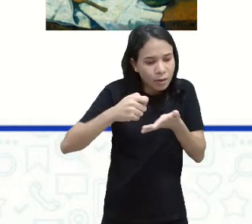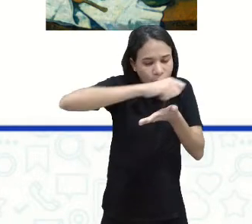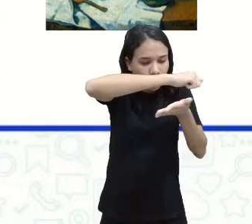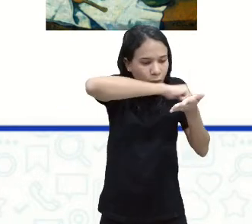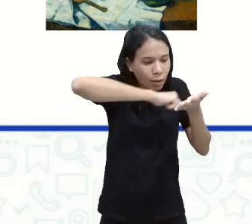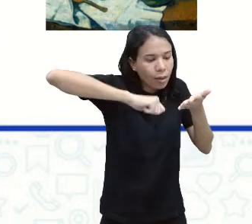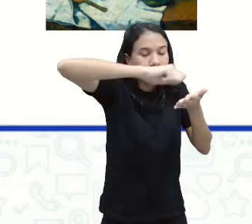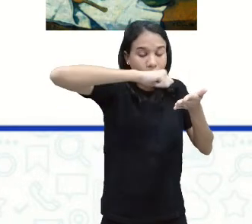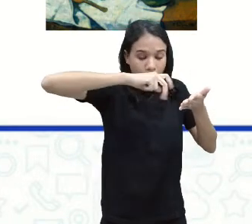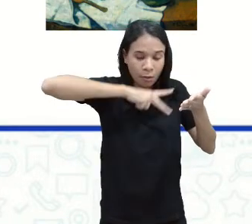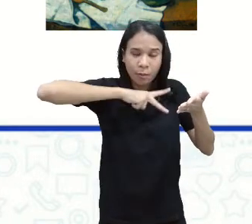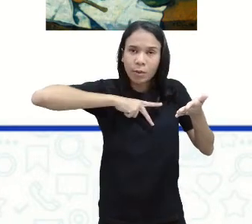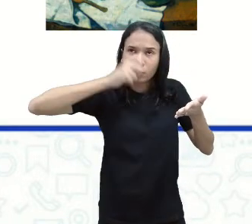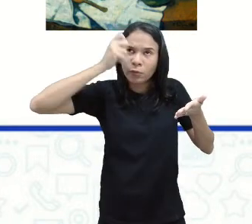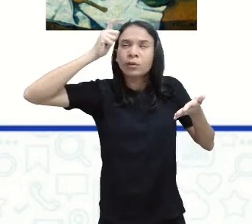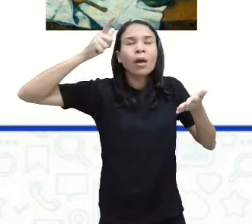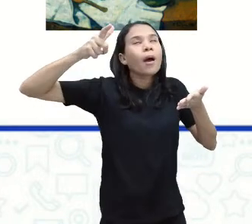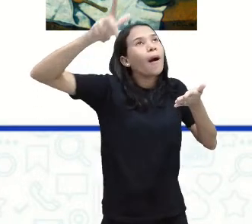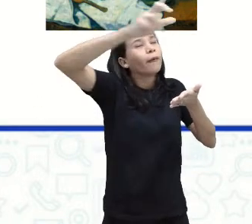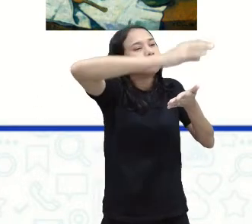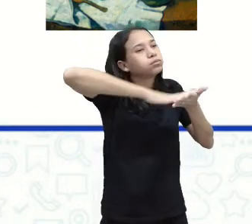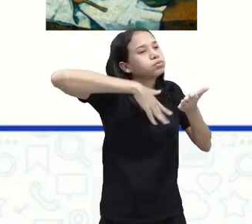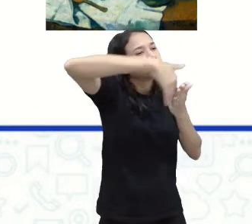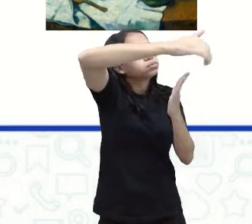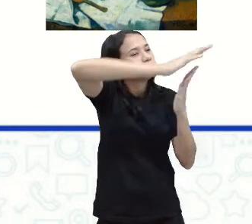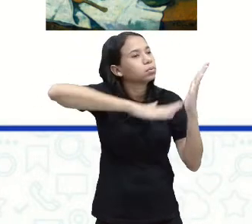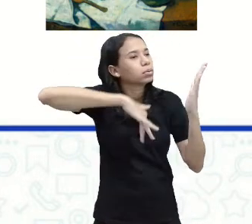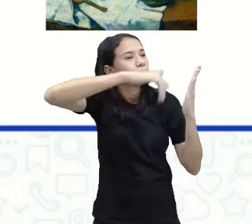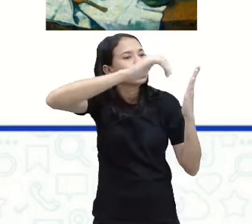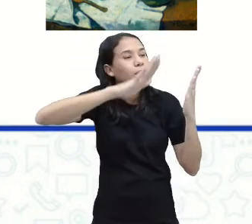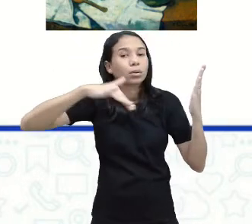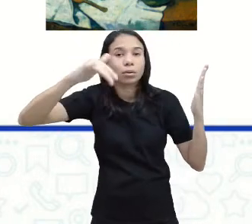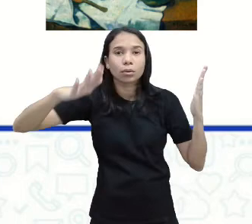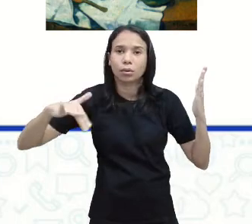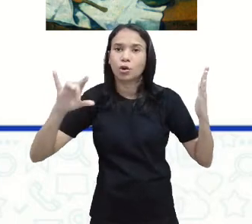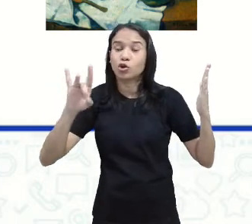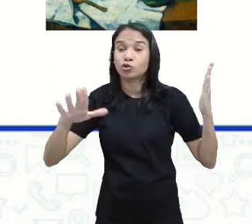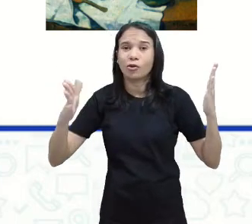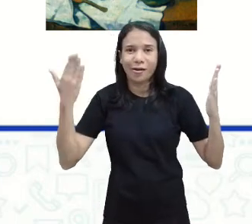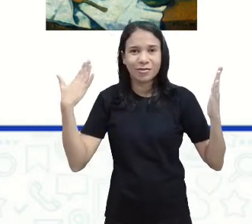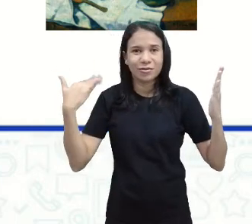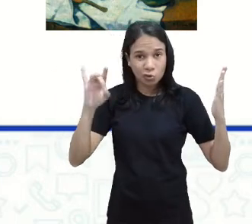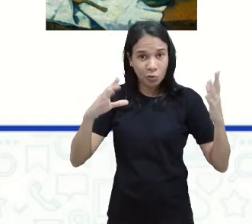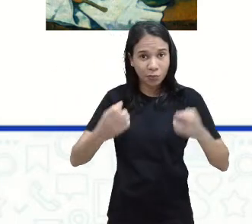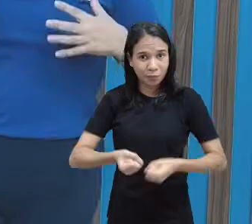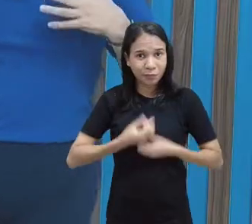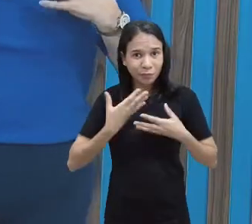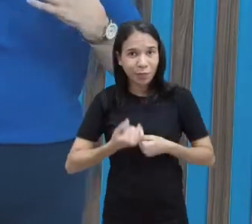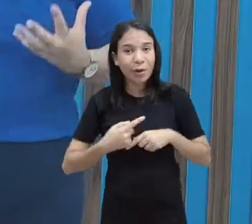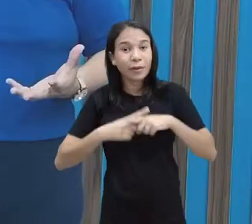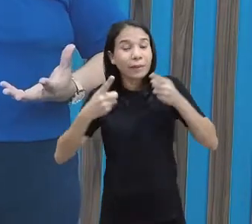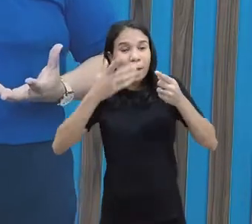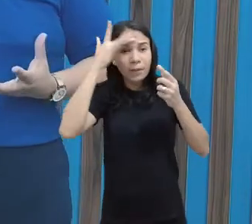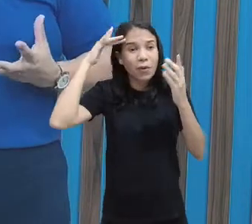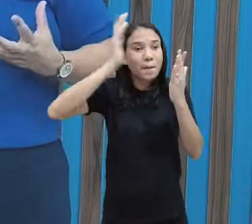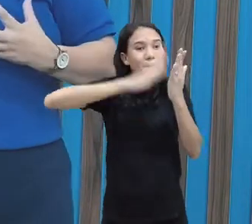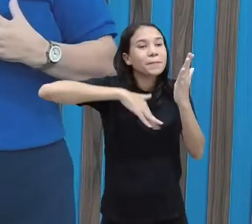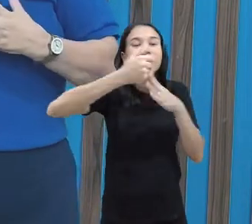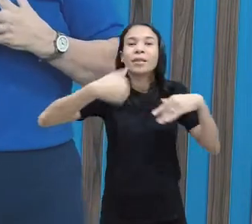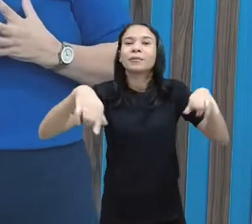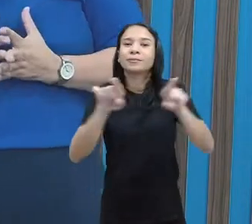visões pessoais, algo que até então só os poetas costumavam fazer. Então, a poesia